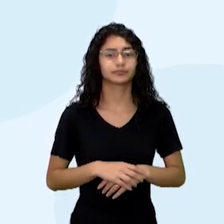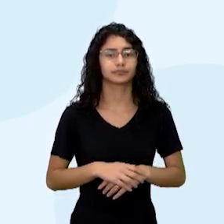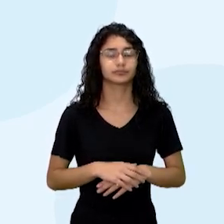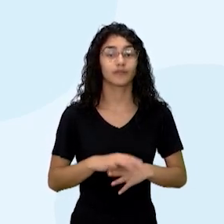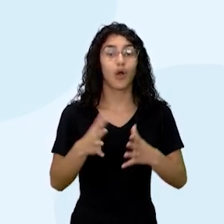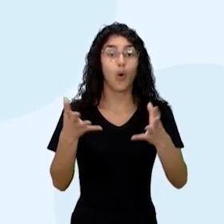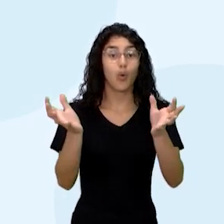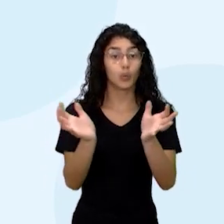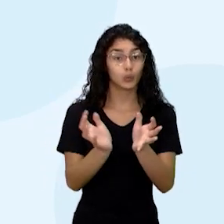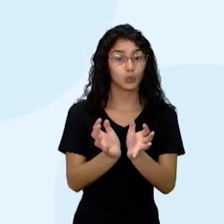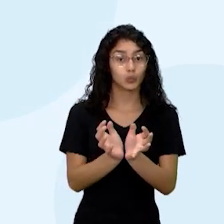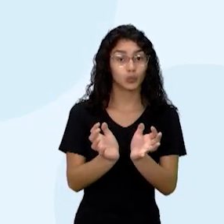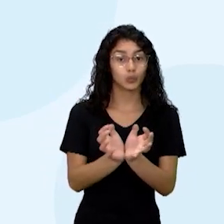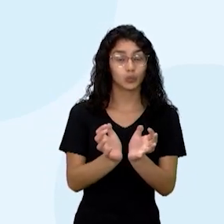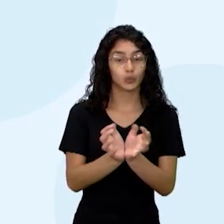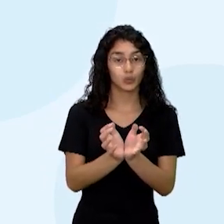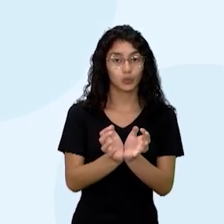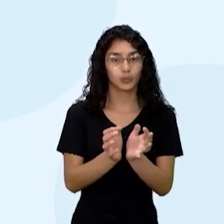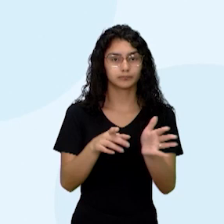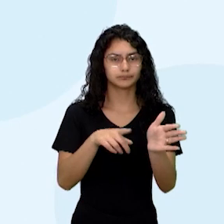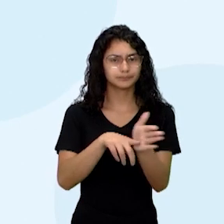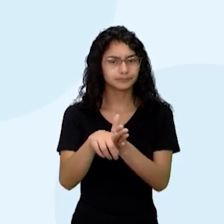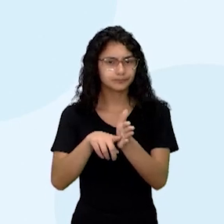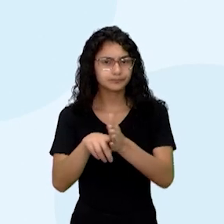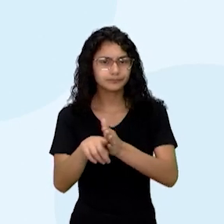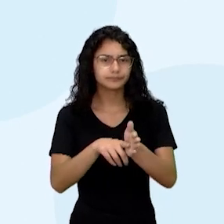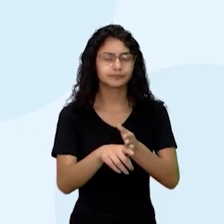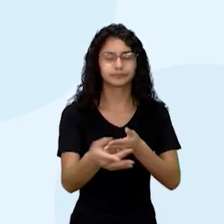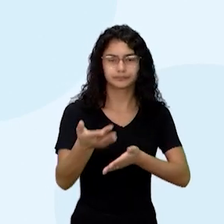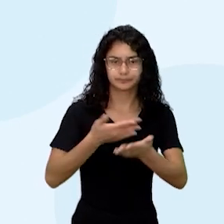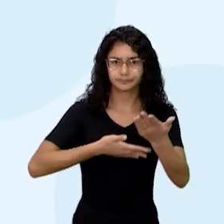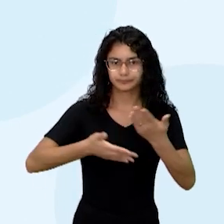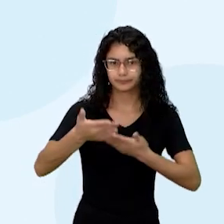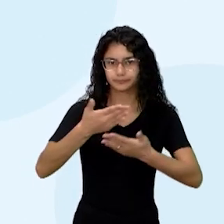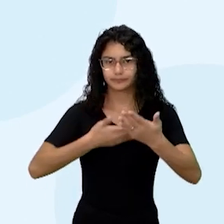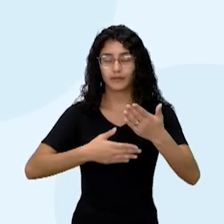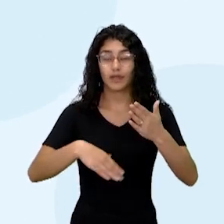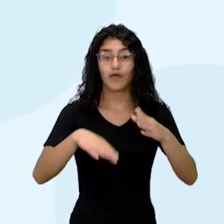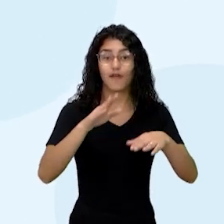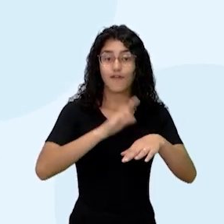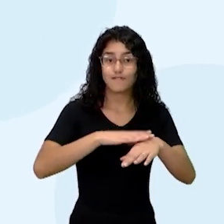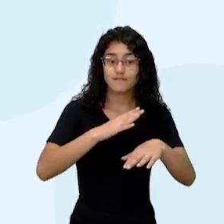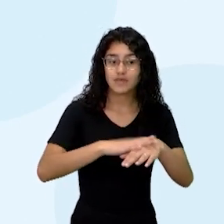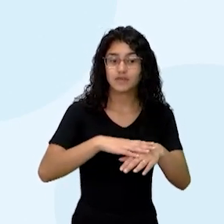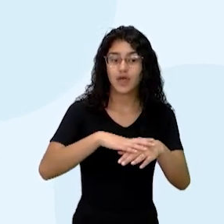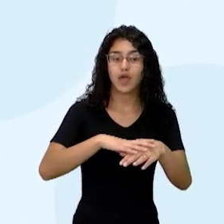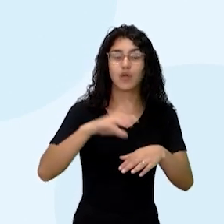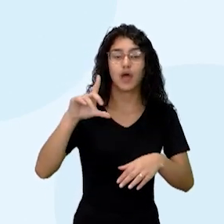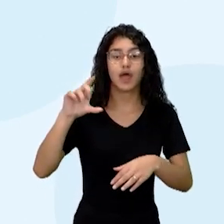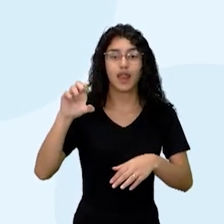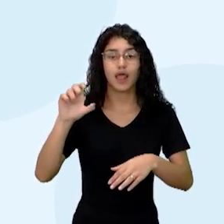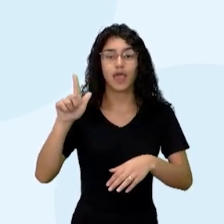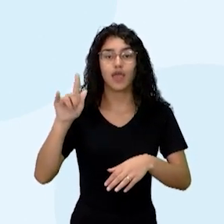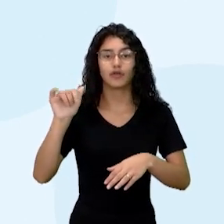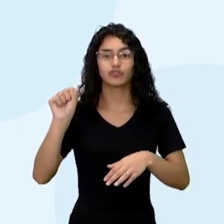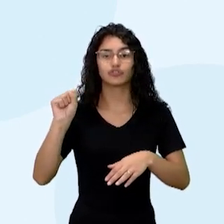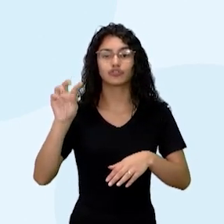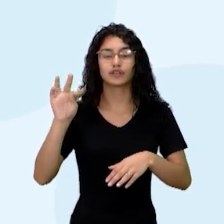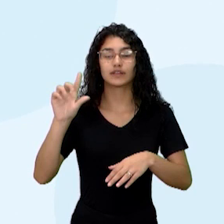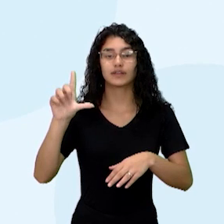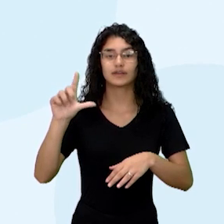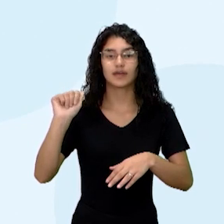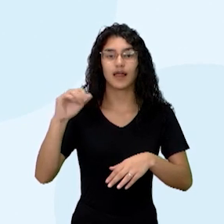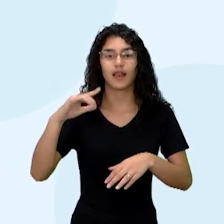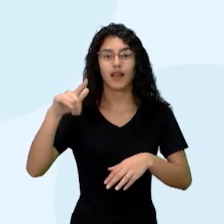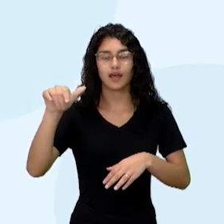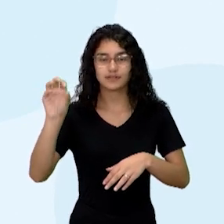o grupo de pesquisadores, de colaboradores que construíram a legislação trouxeram um